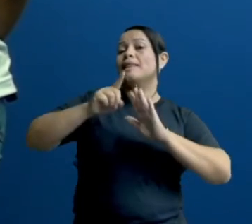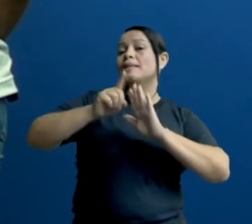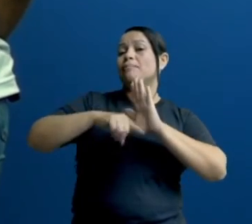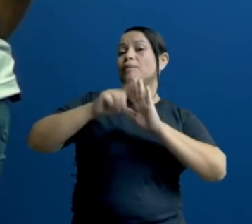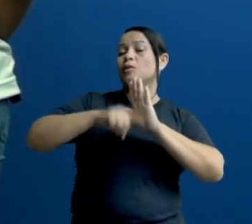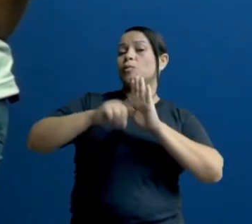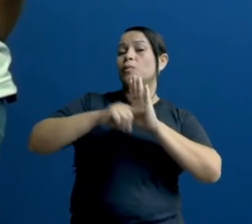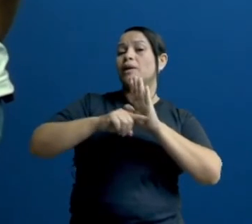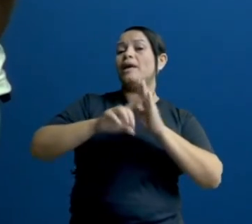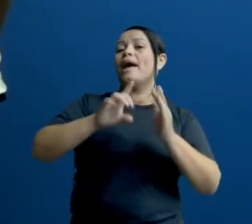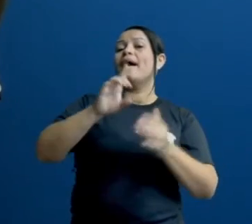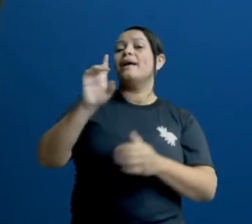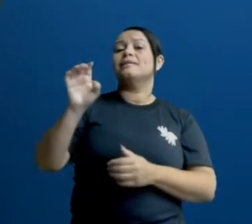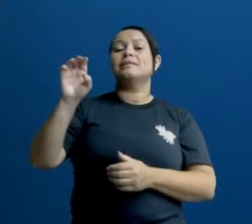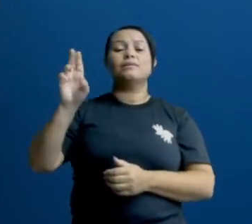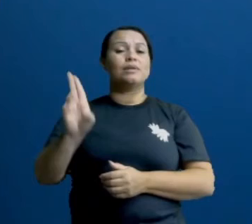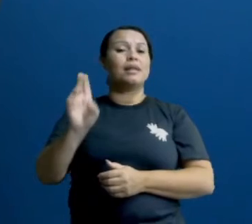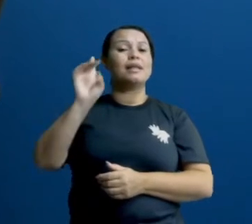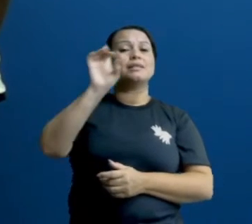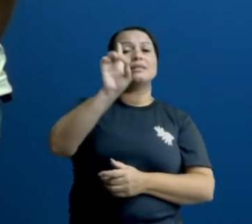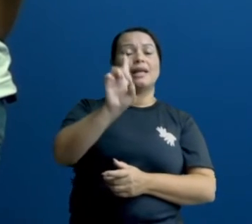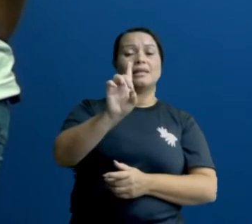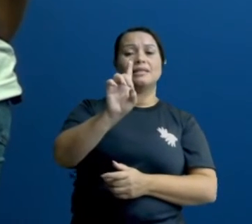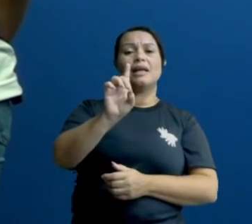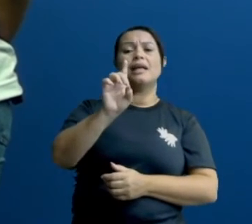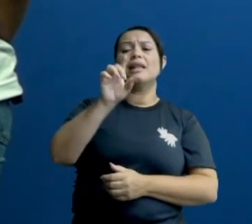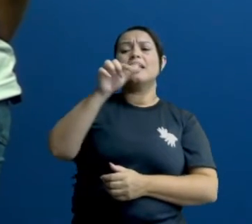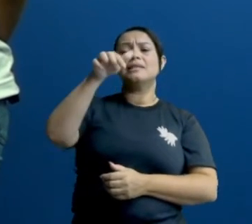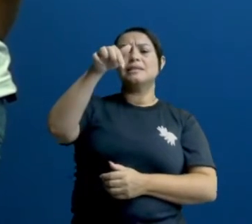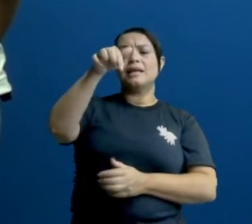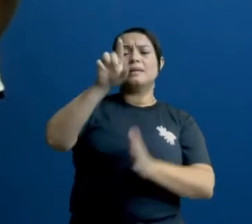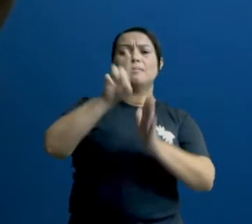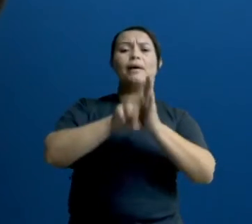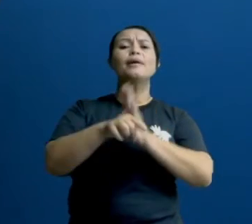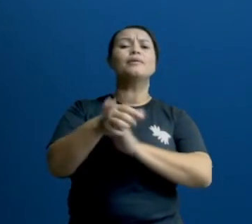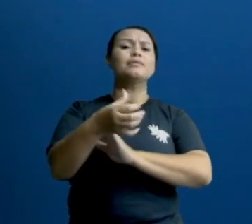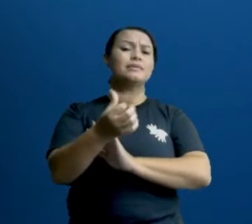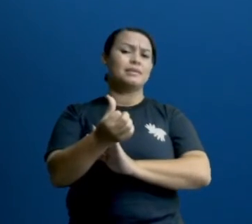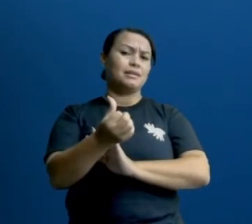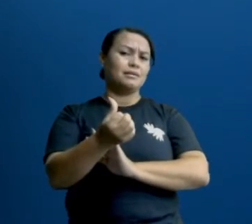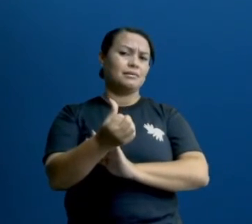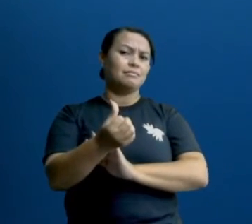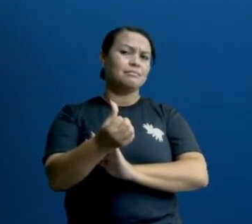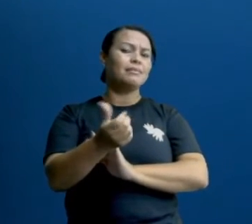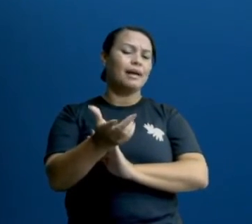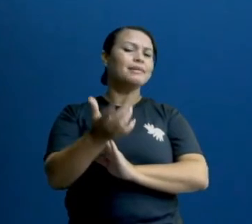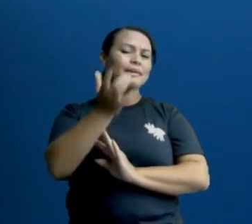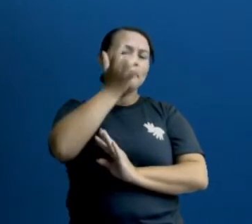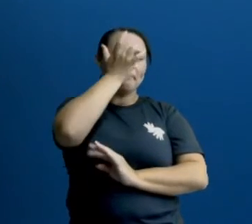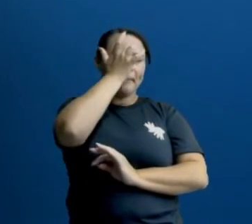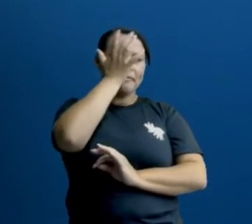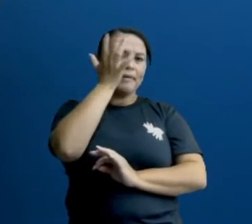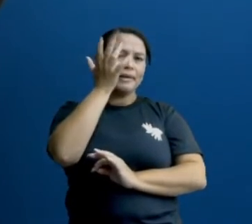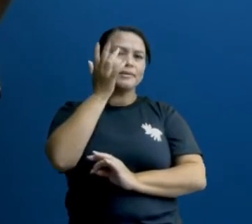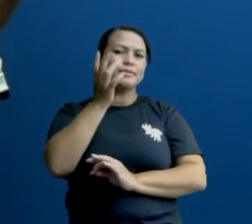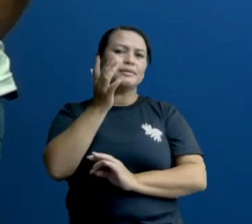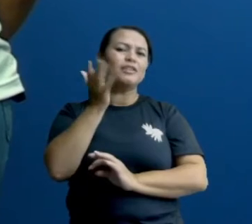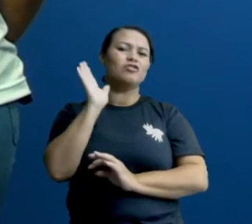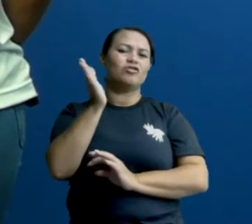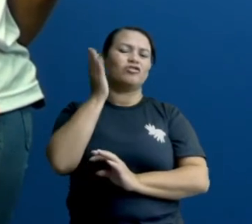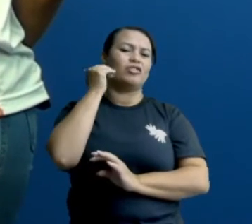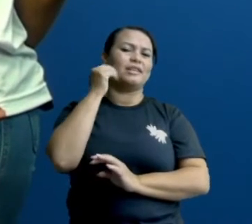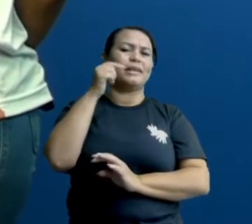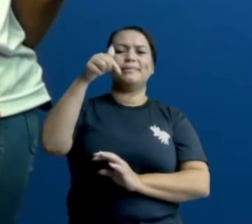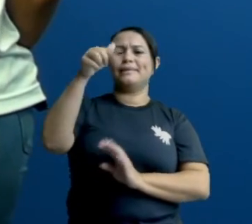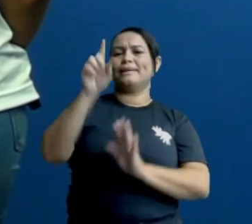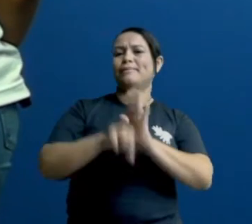as dezenas. 7 menos 6. Quanto é 7 menos 6? Essa está bem fácil. Já sabe